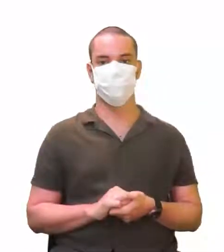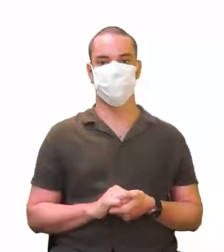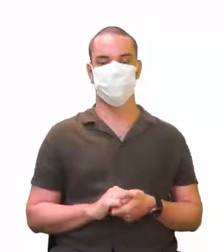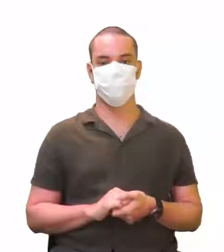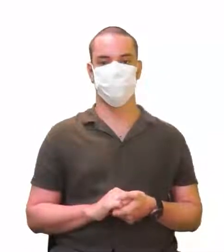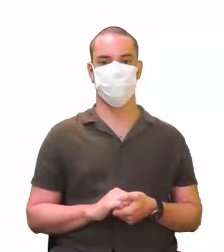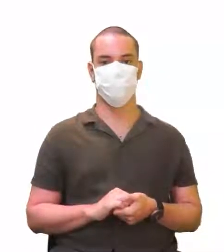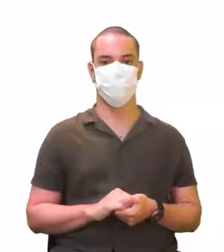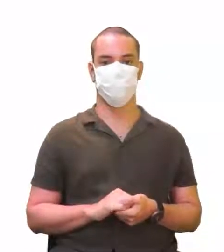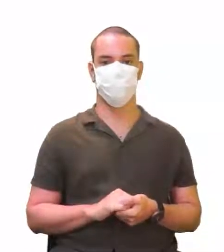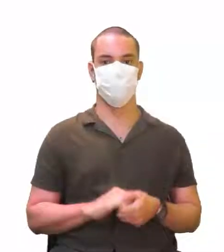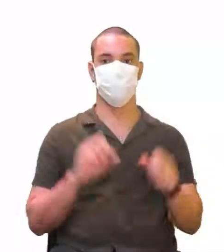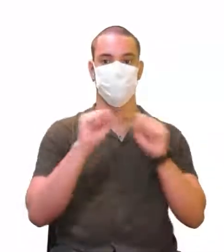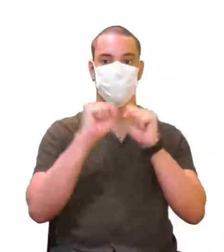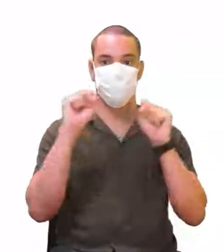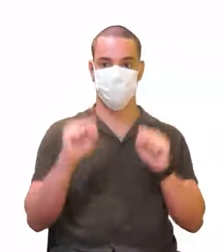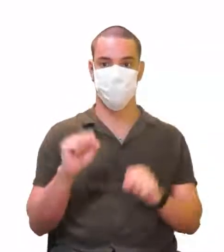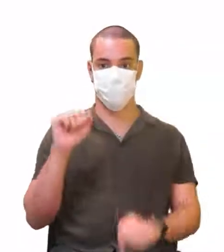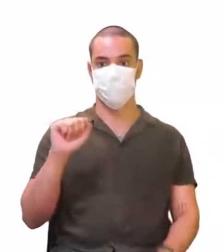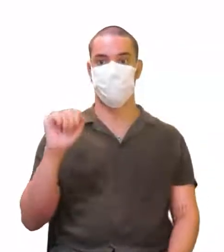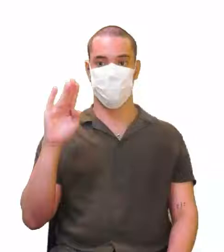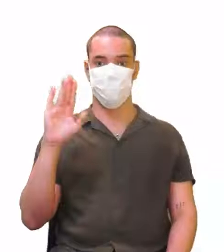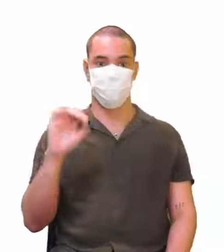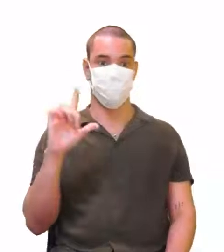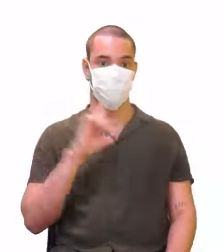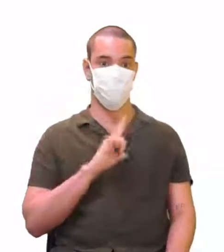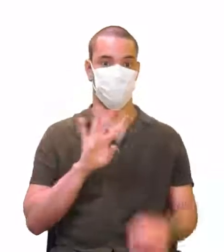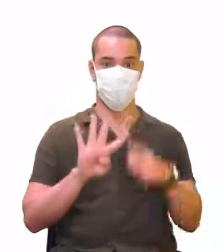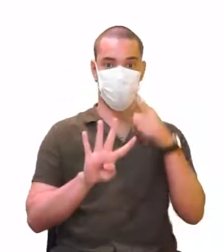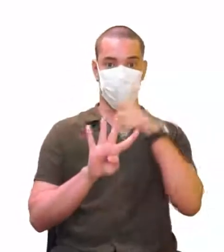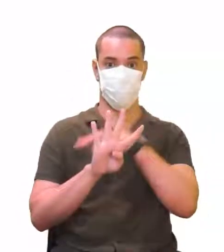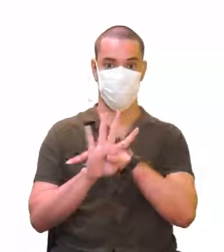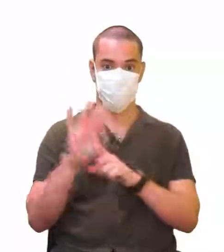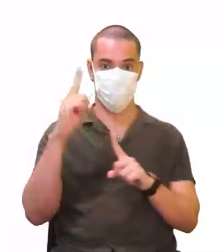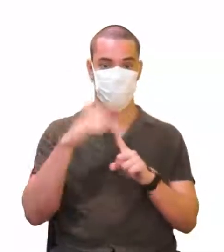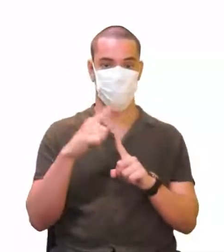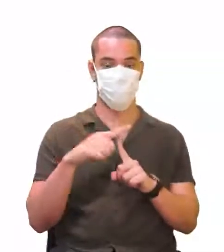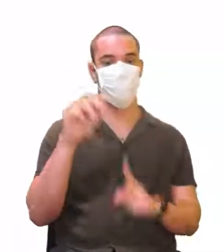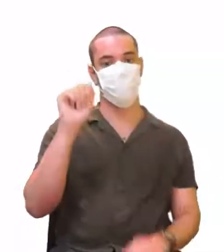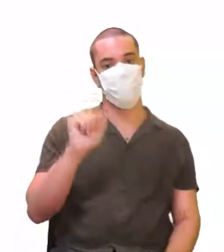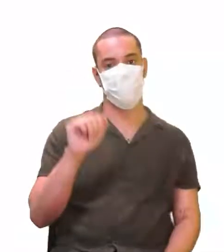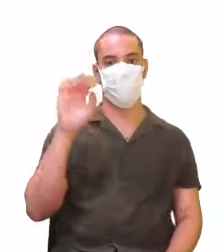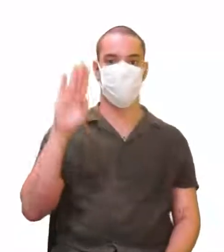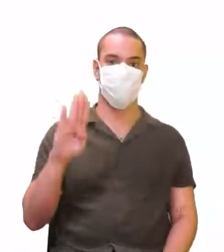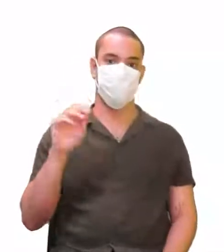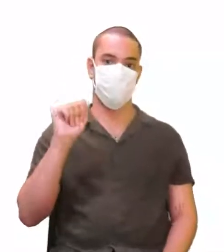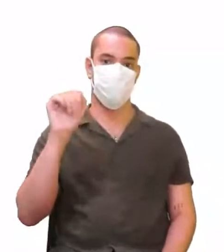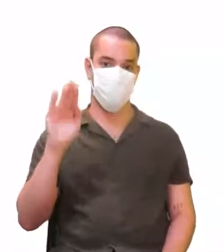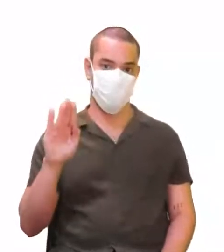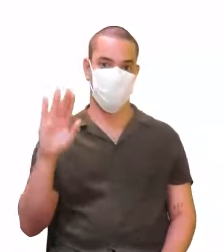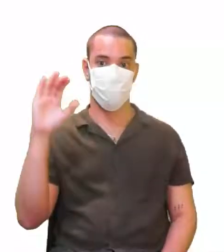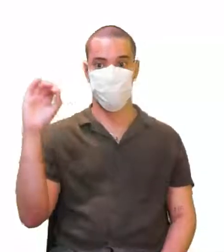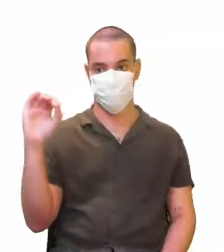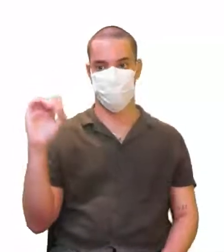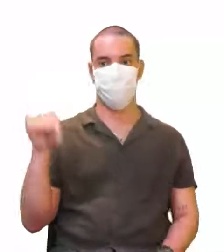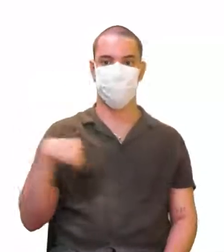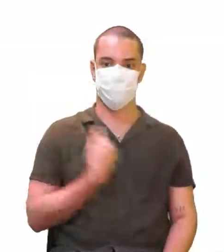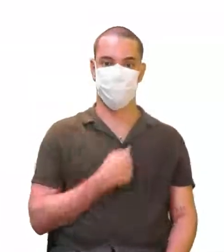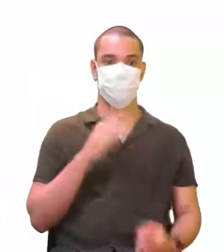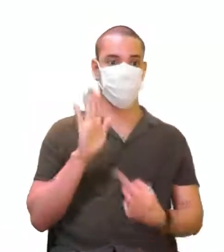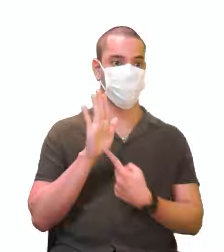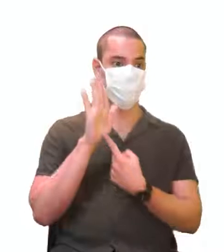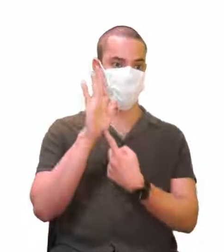anticorpos, tá? No sistema ABO existem 4 tipos, o A, o B, o AB e o O, como a gente mostrou até ali